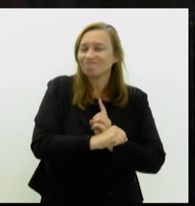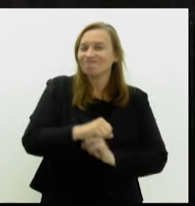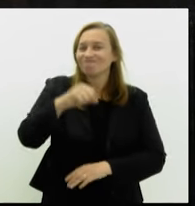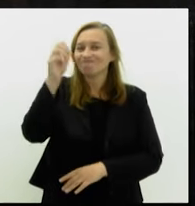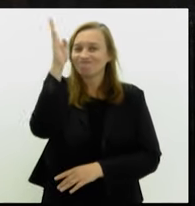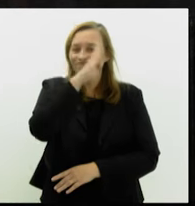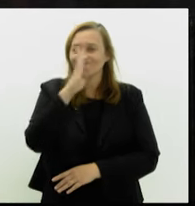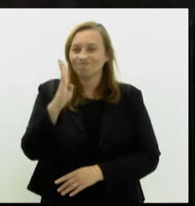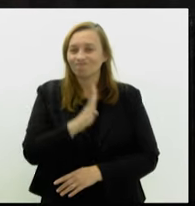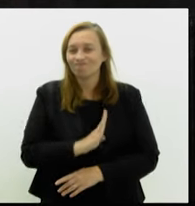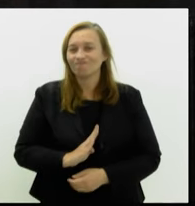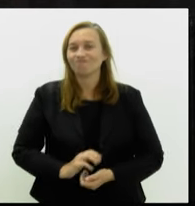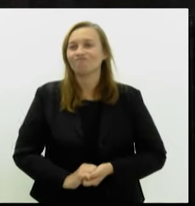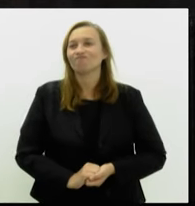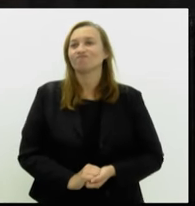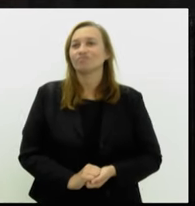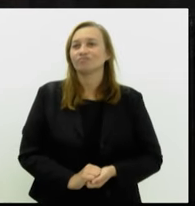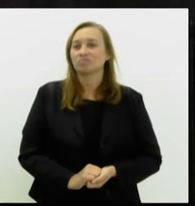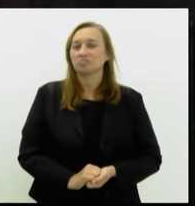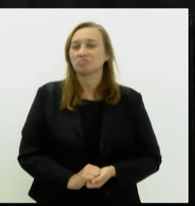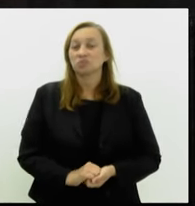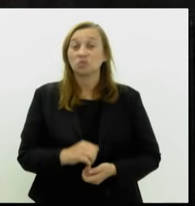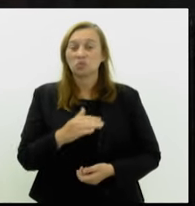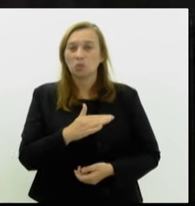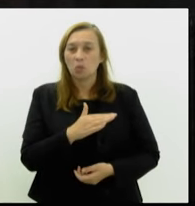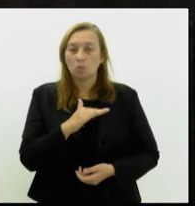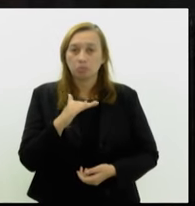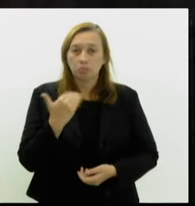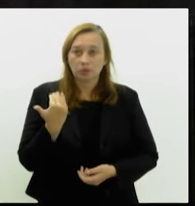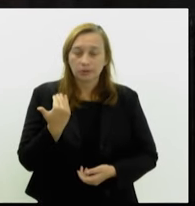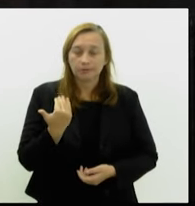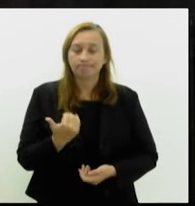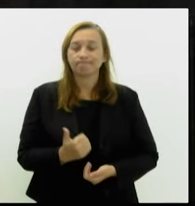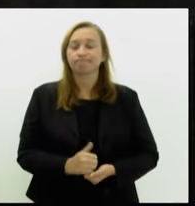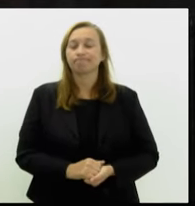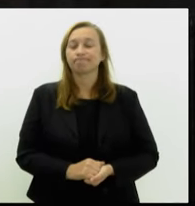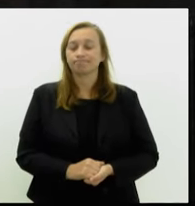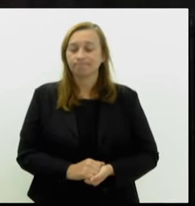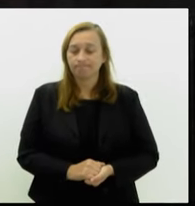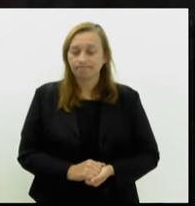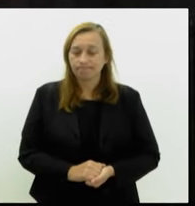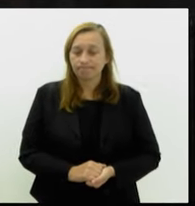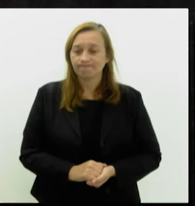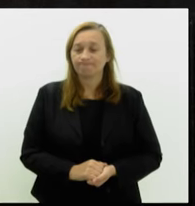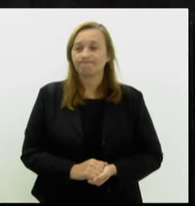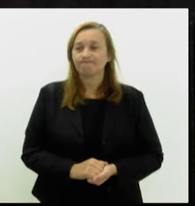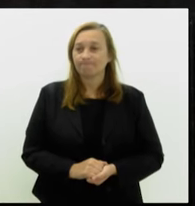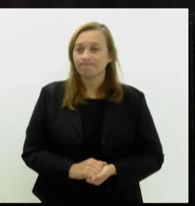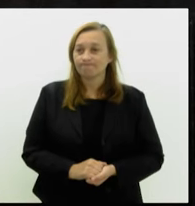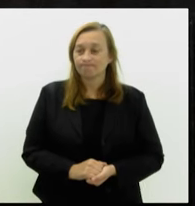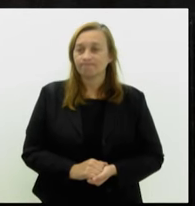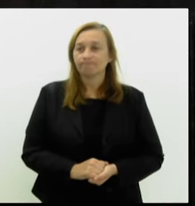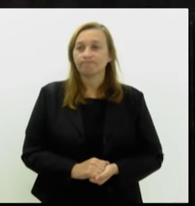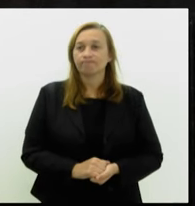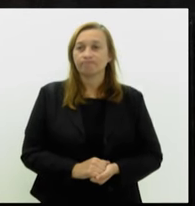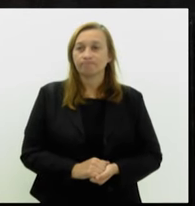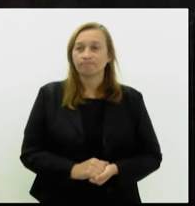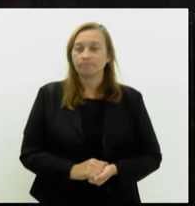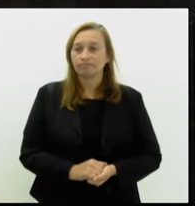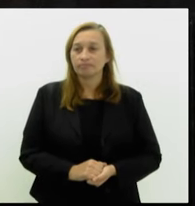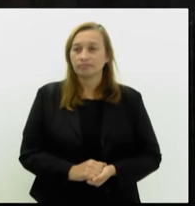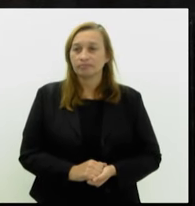brasileira de um assassinato que tisna a